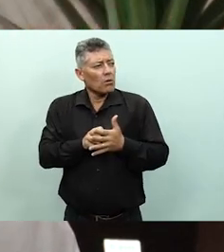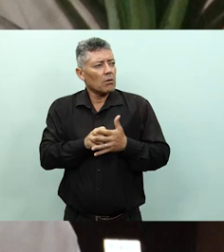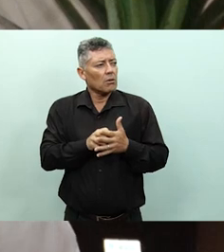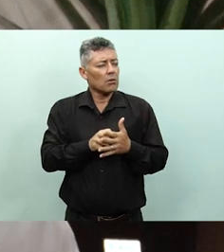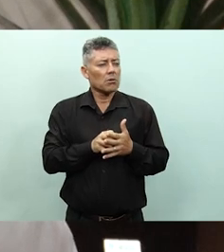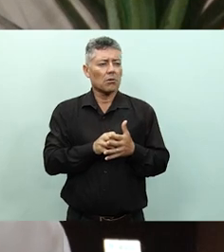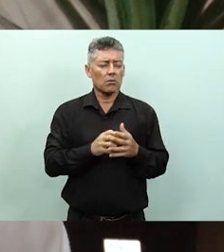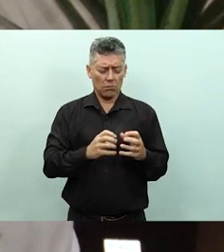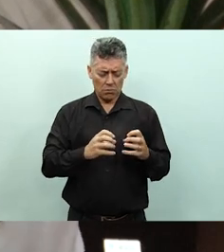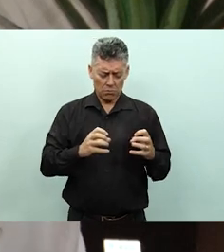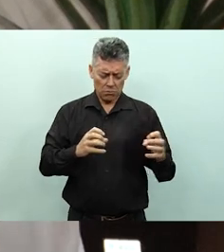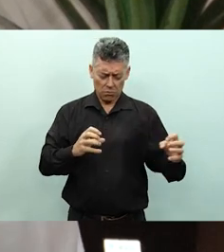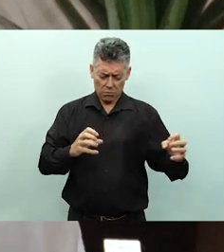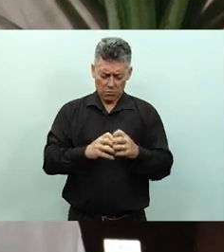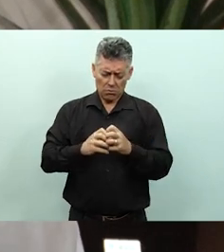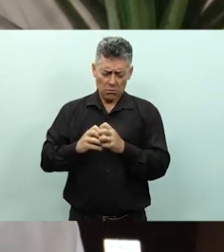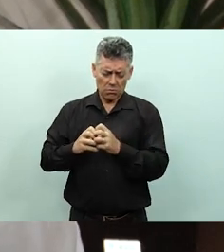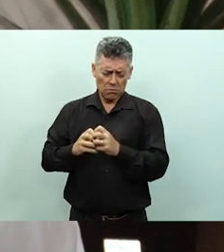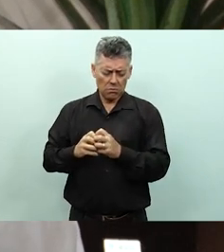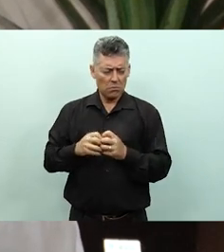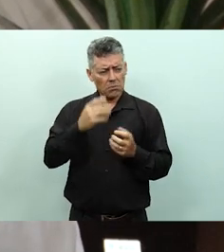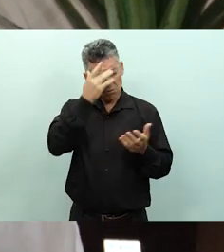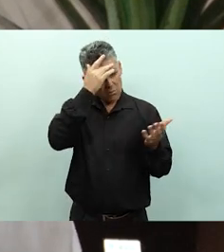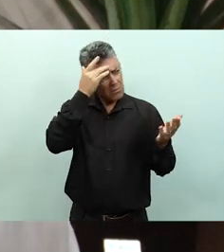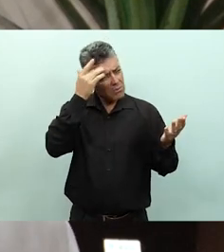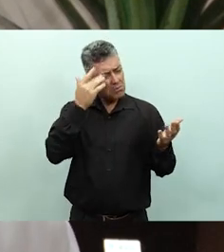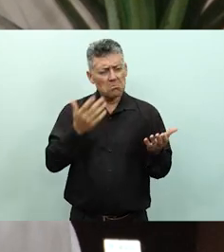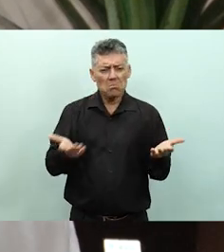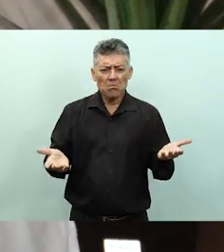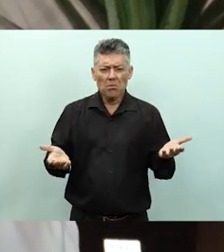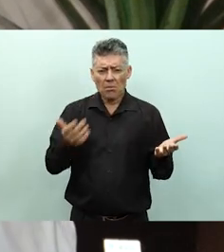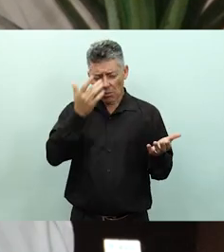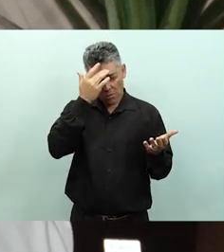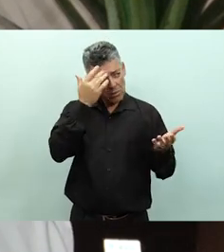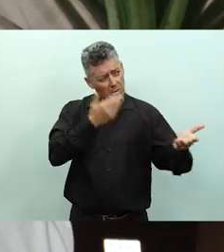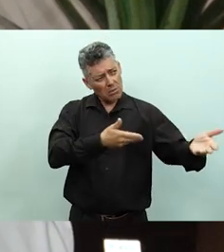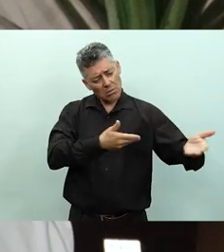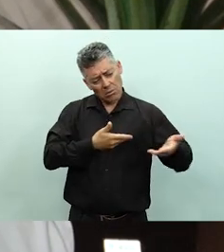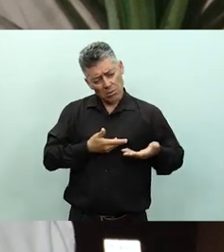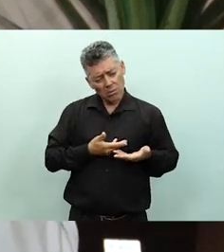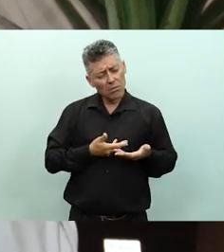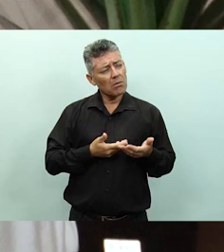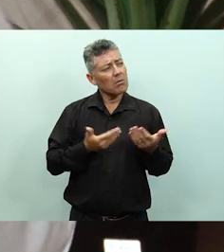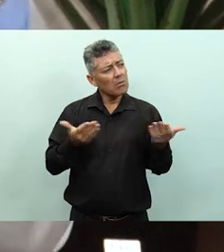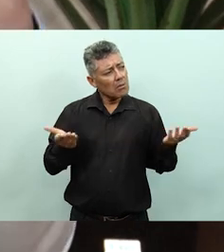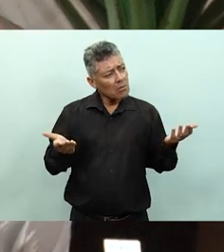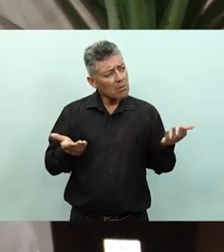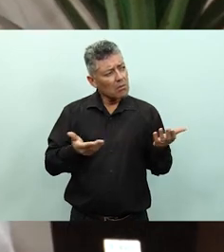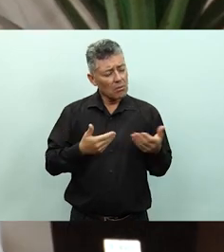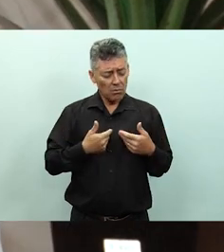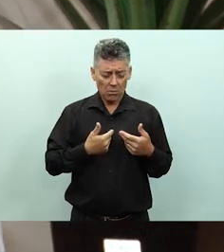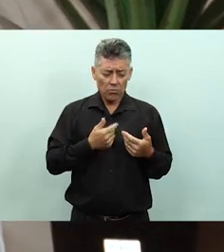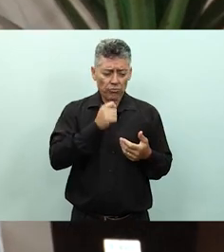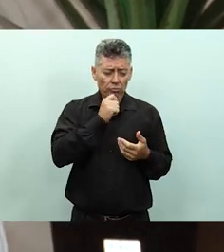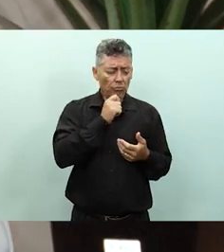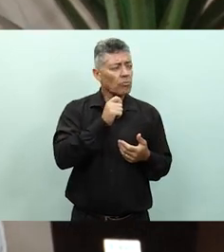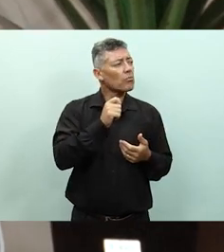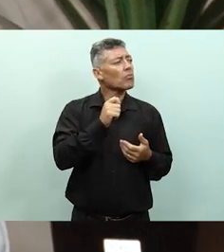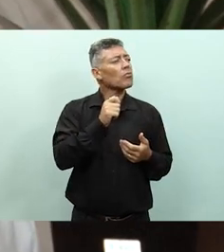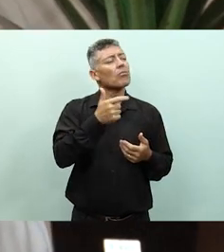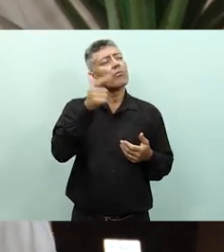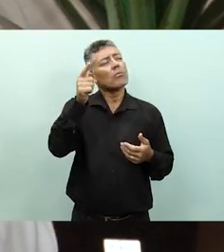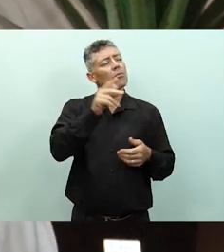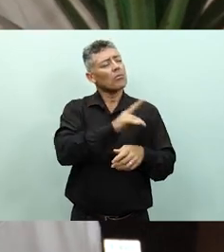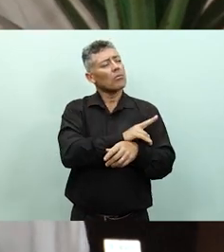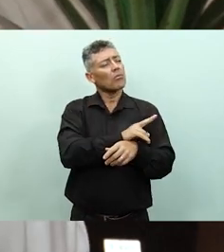tinha um ímã que atraía essas pessoas. Essas pessoas vinham até ela. Ela vinha dessas pessoas. Não existia.